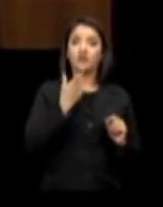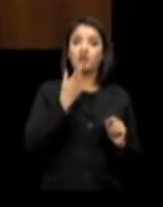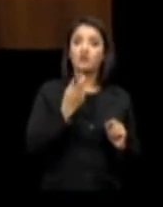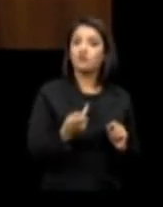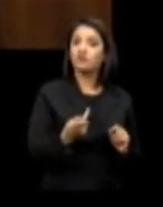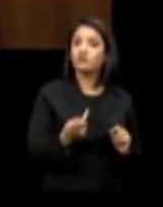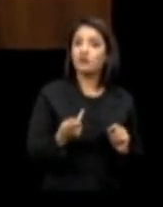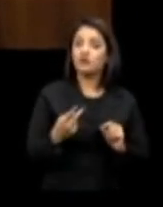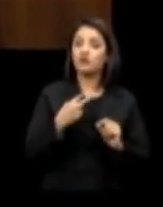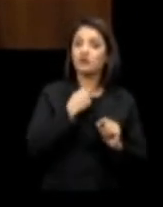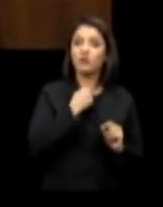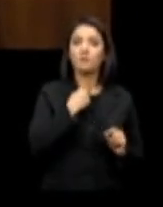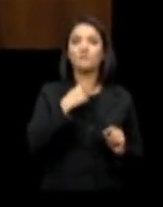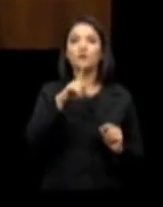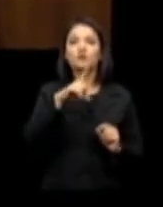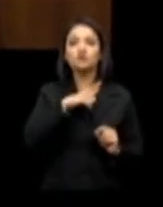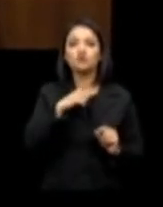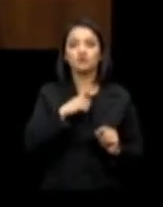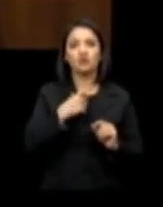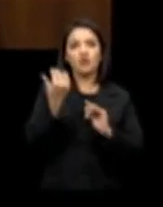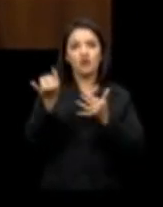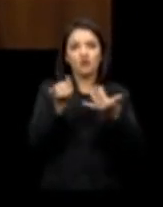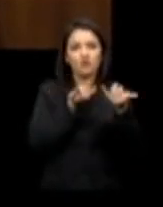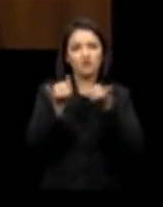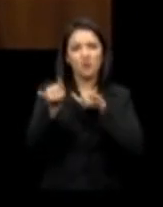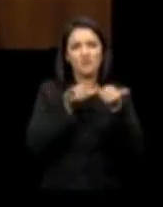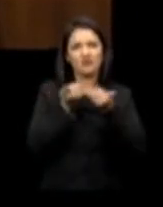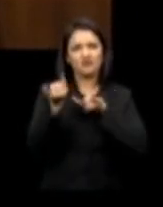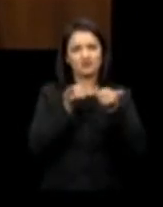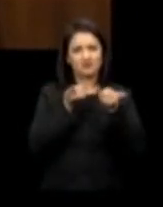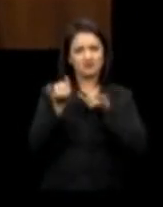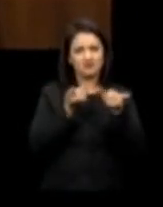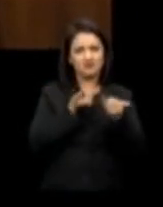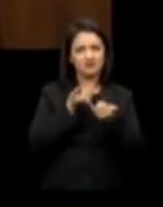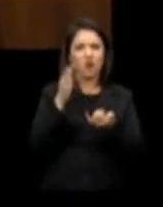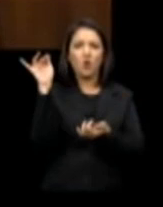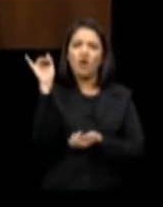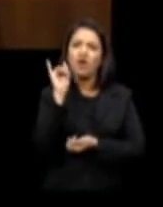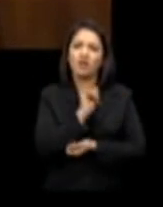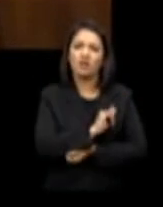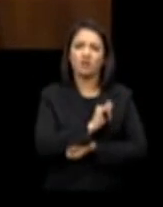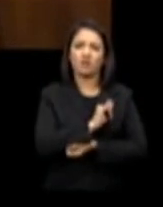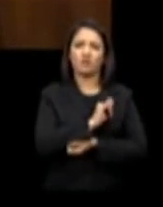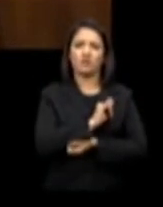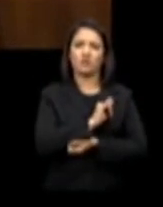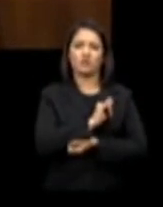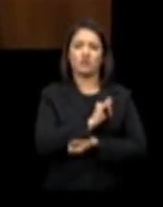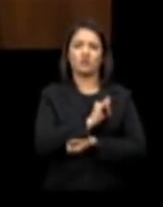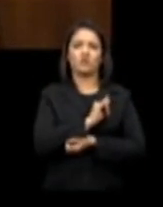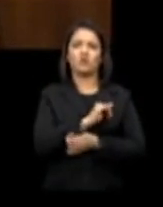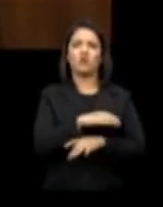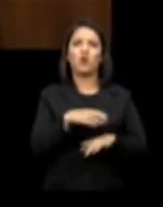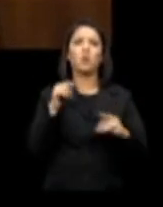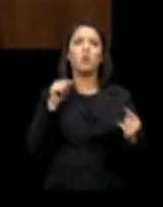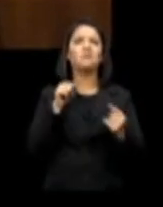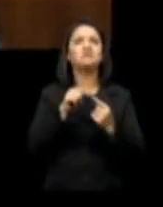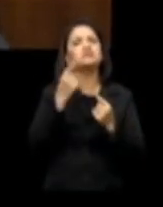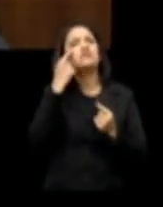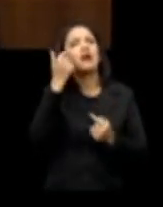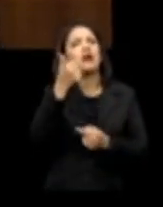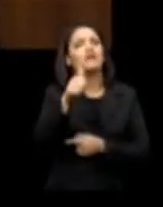deve existir processamentos de dados desnecessários e incompatíveis com o propósito de